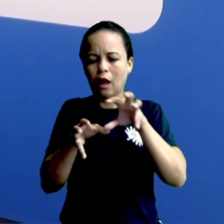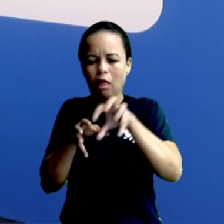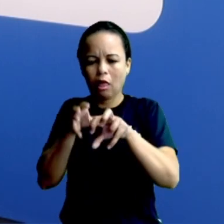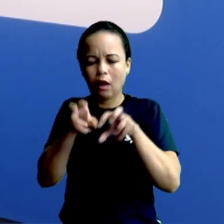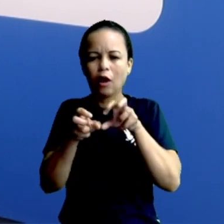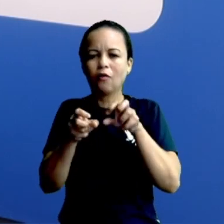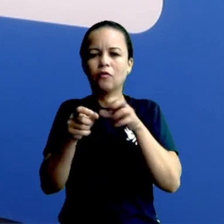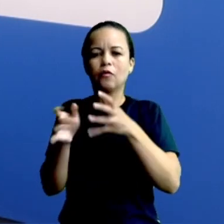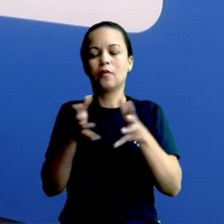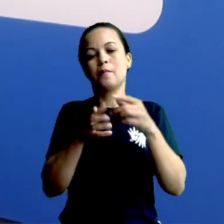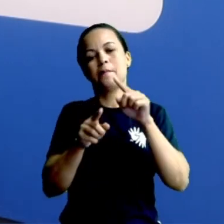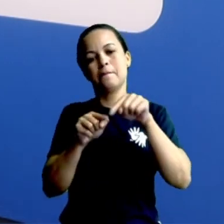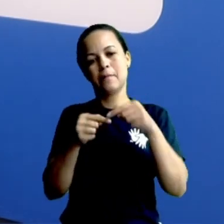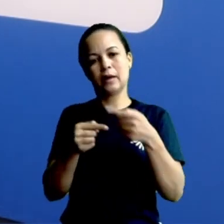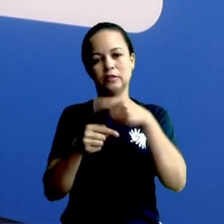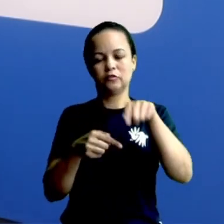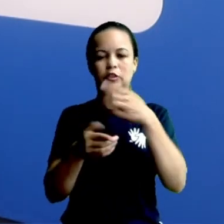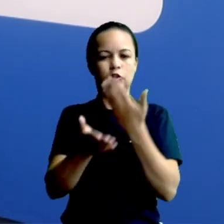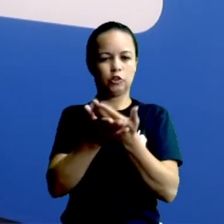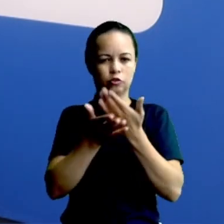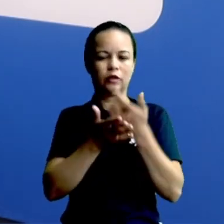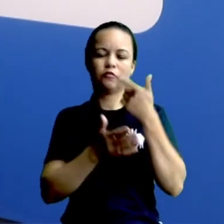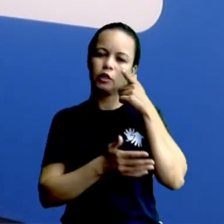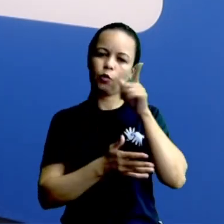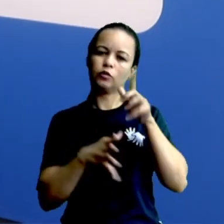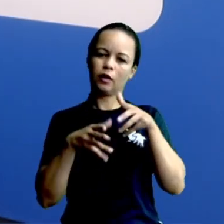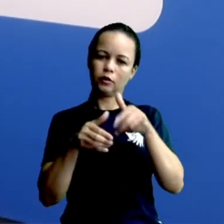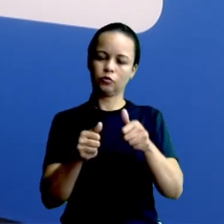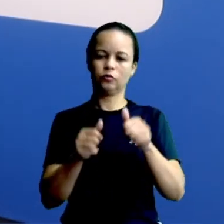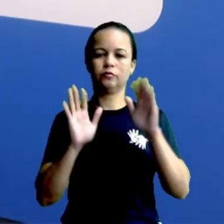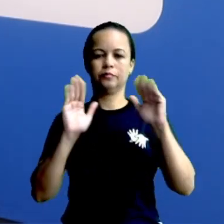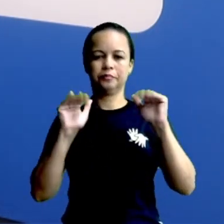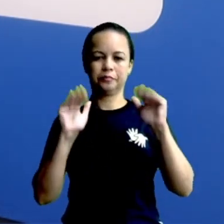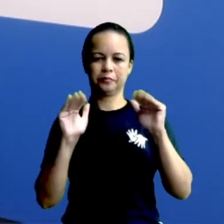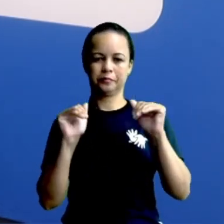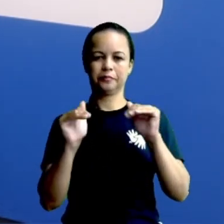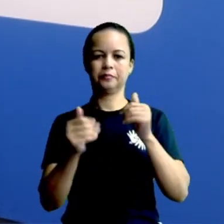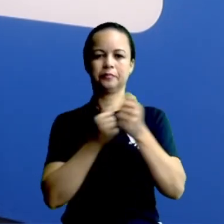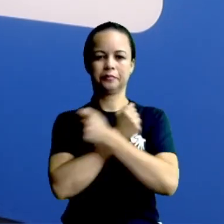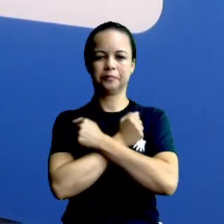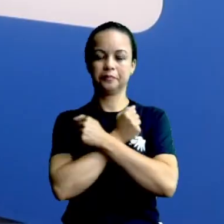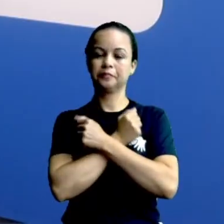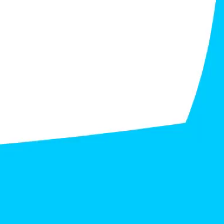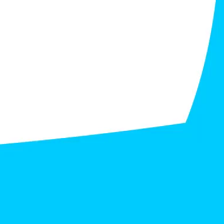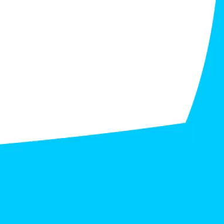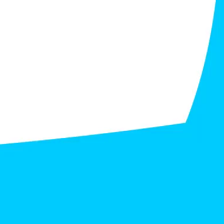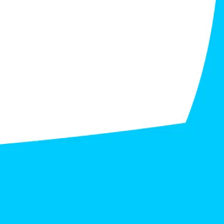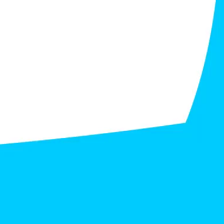perseverar, se estudar. Tá certo, gente? Valeu! Até a próxima aula. Um abraço!